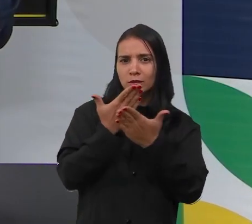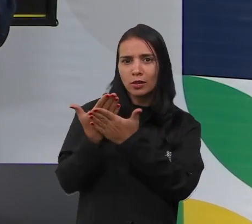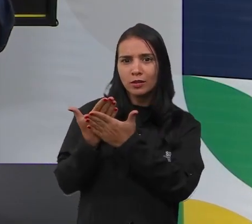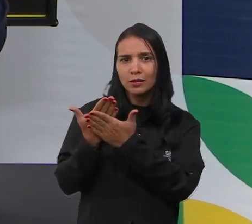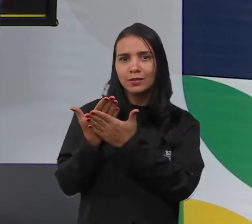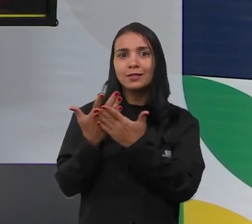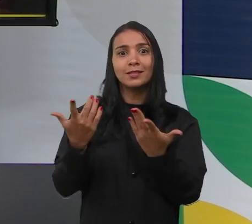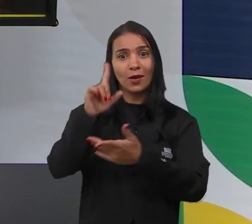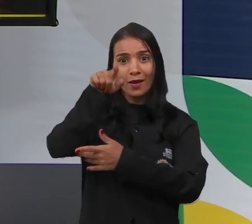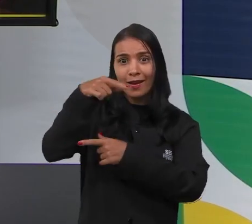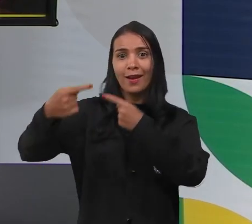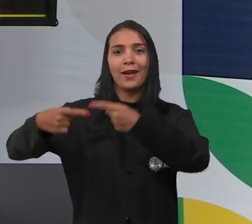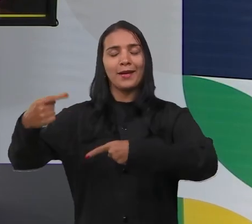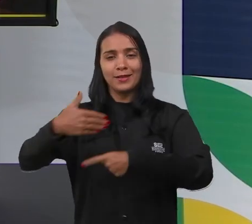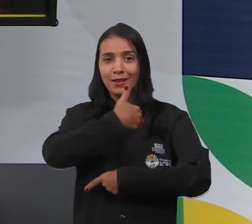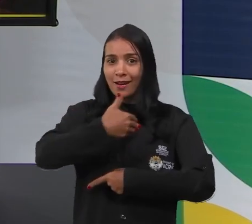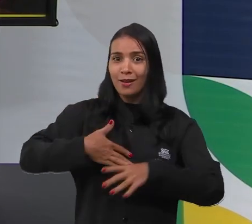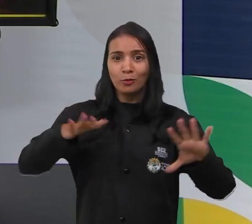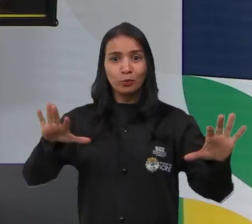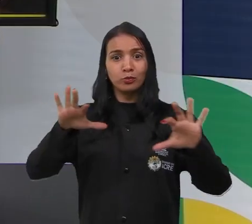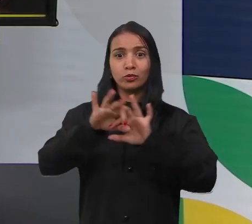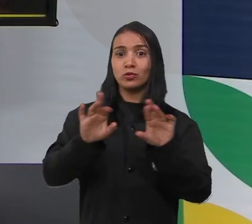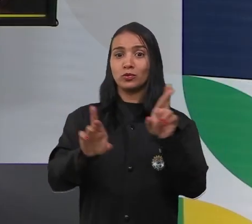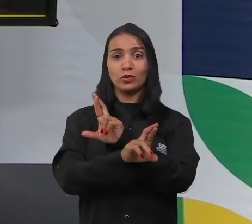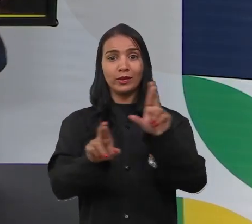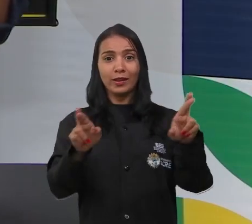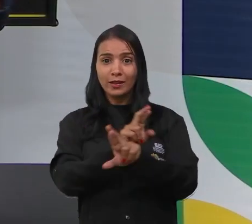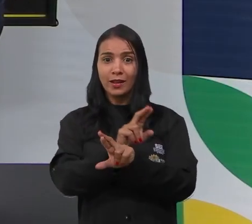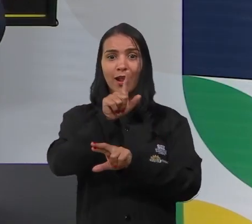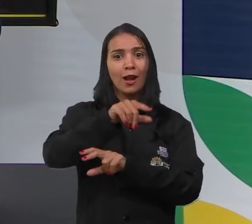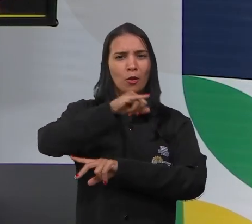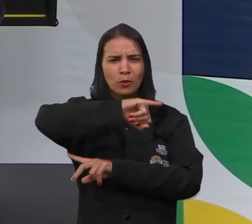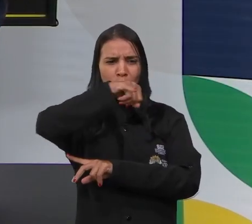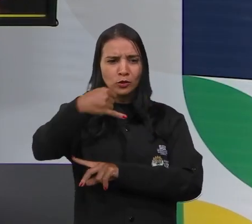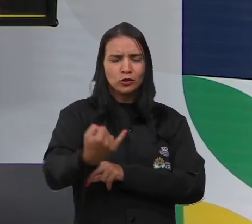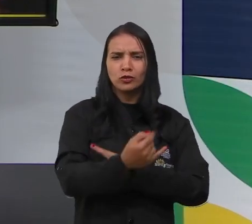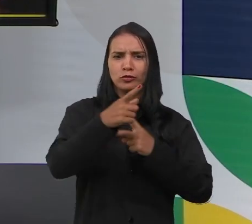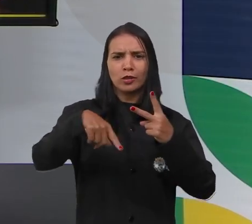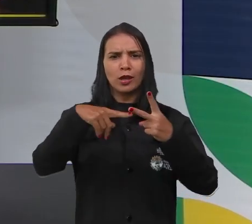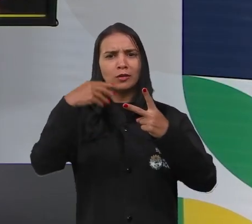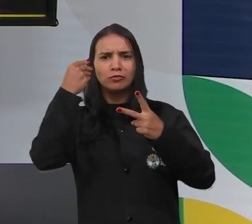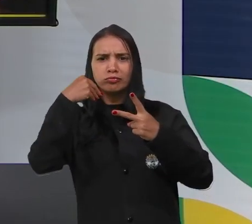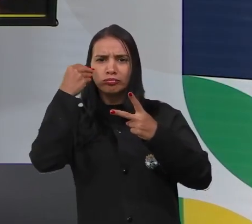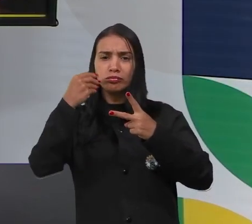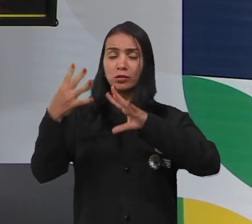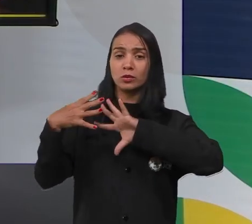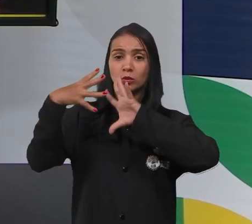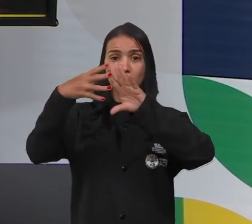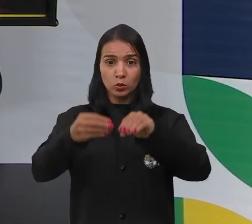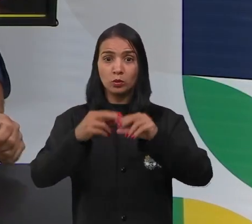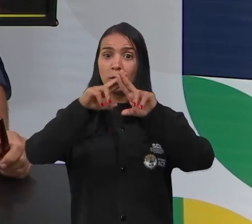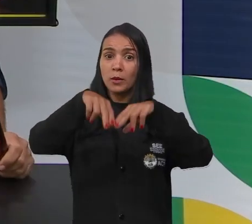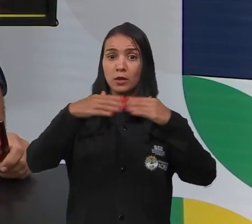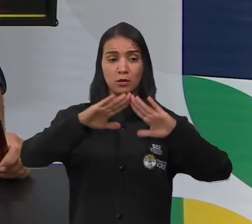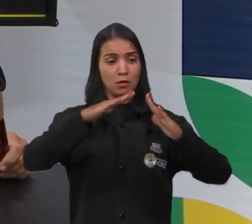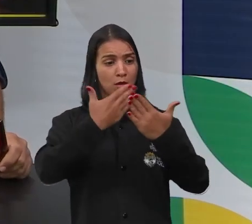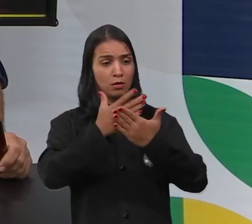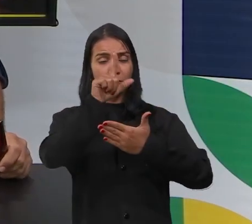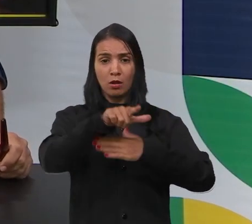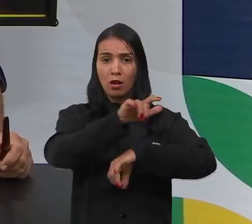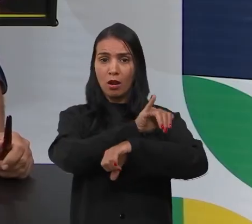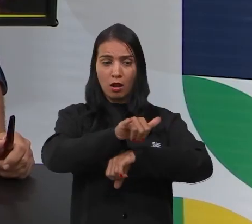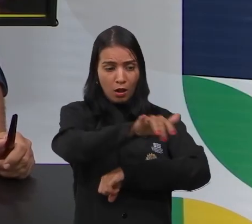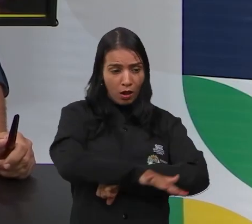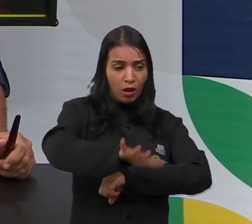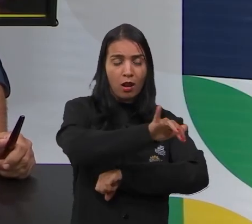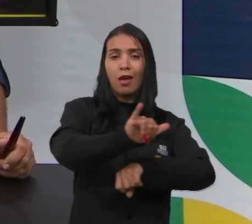Entendeu? Política pública voltada para a ação, para a construção, oportunização, para vivência, experiência. A escola vai ser um instrumento. Ah, para ter saúde, a